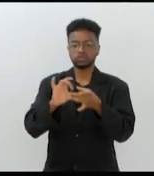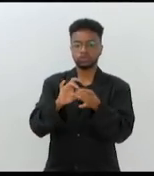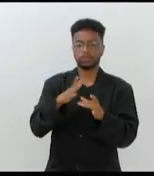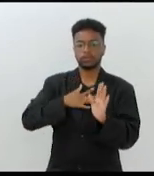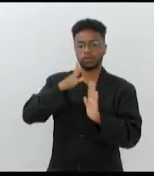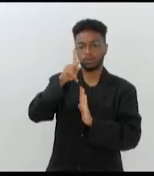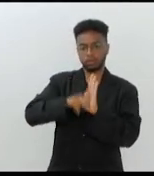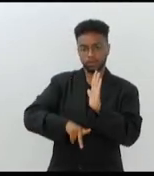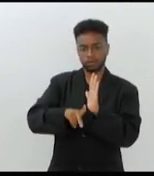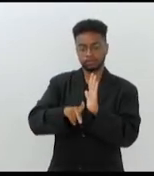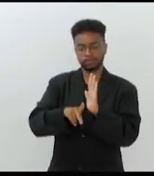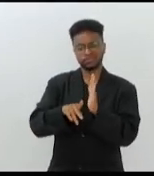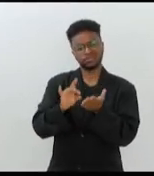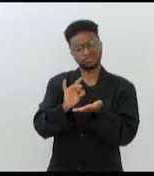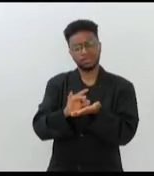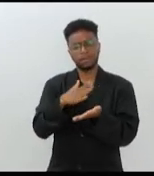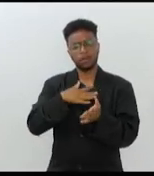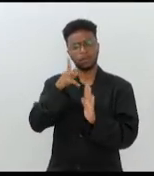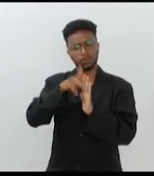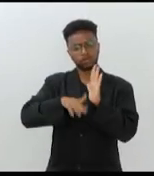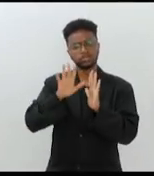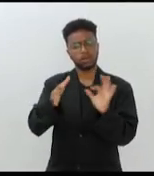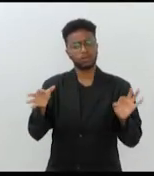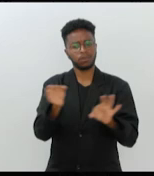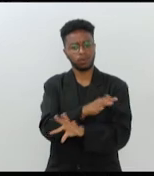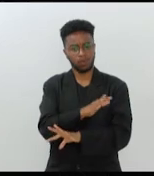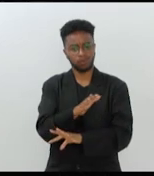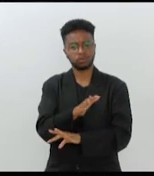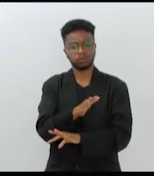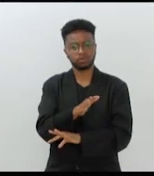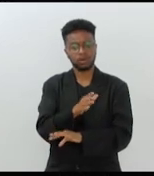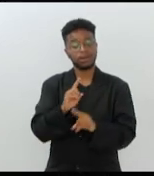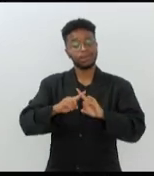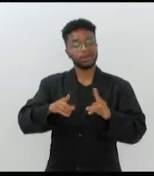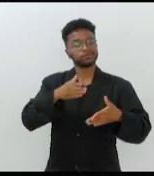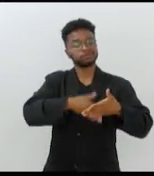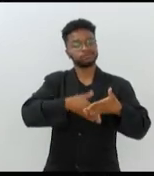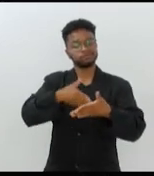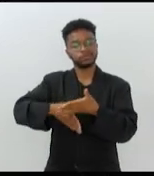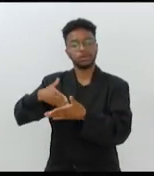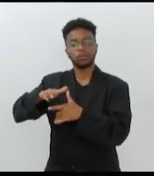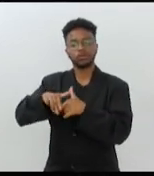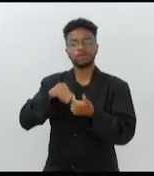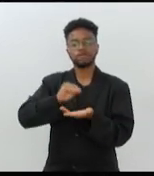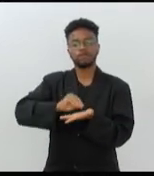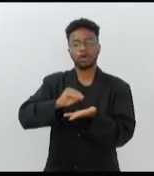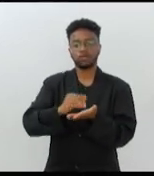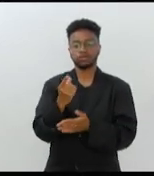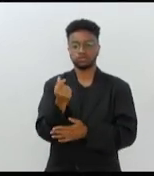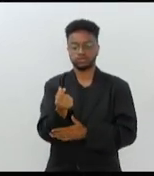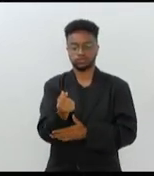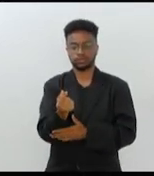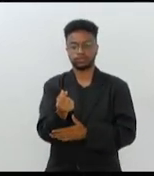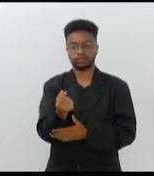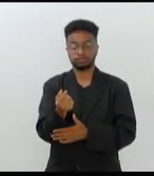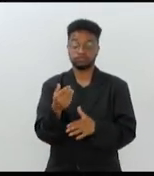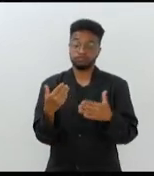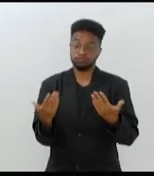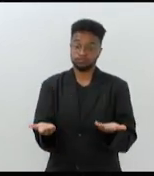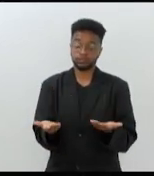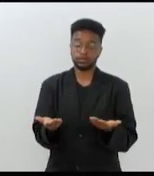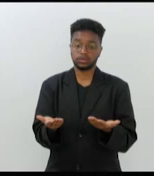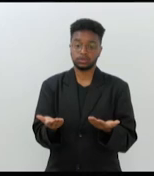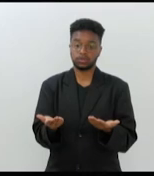projetos, aliás, os meus projetos já estão prontos, atravancados por disponibilidade orçamentária. Vejamos